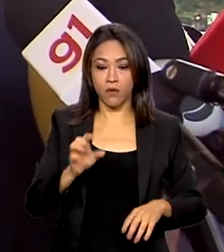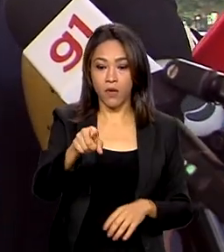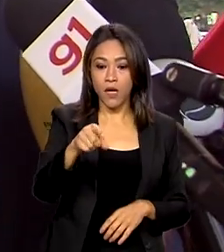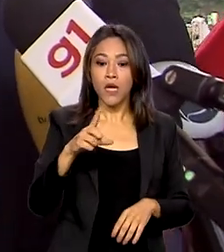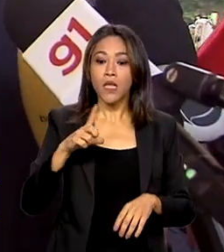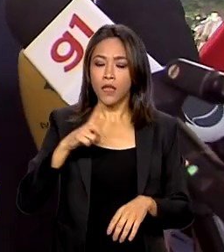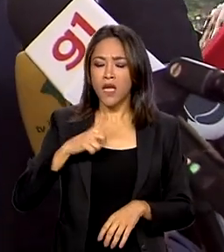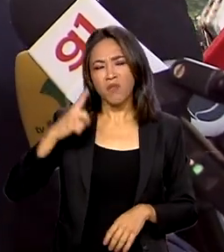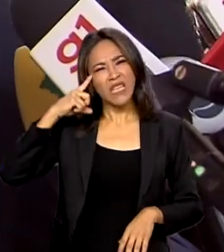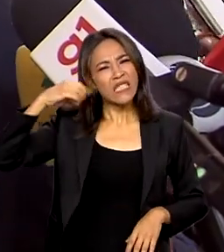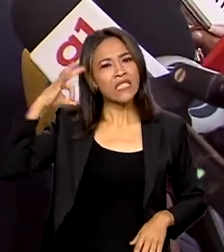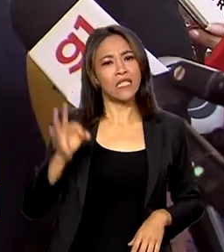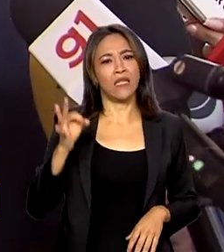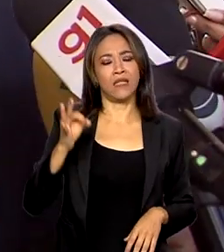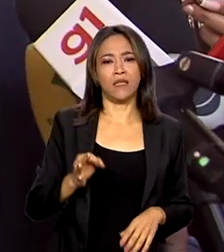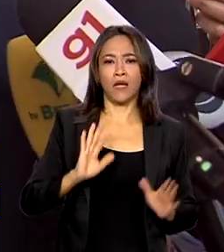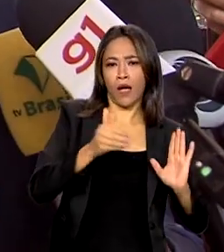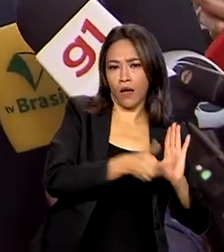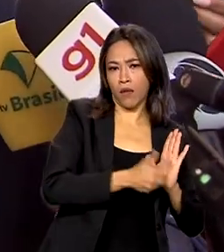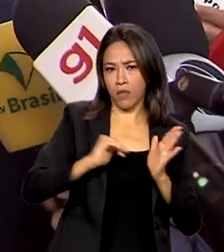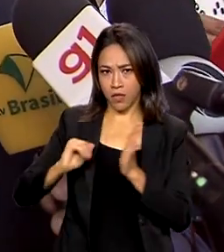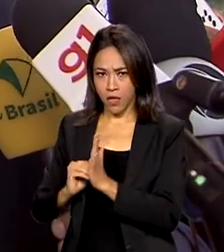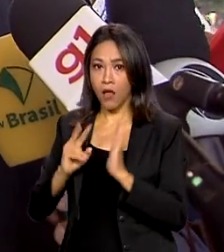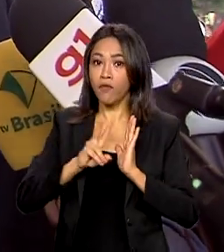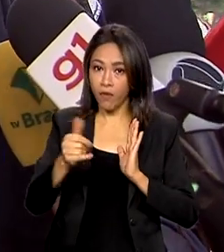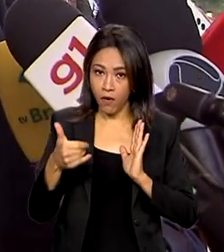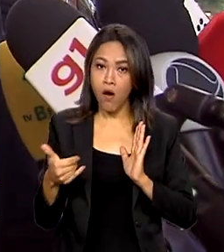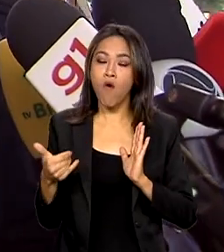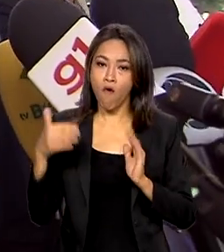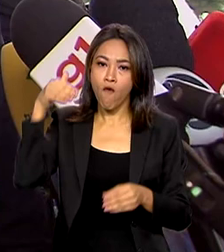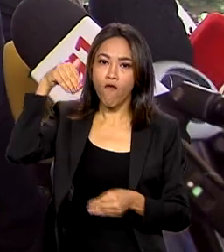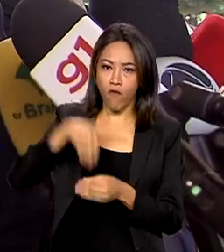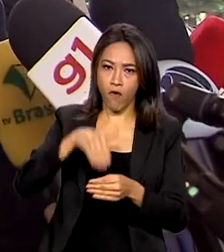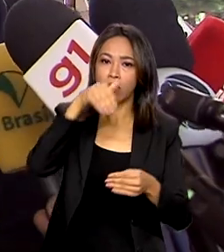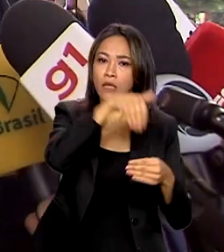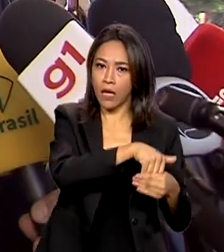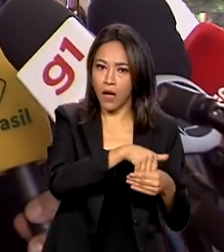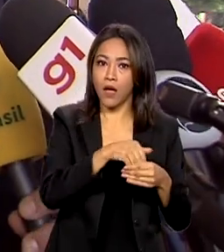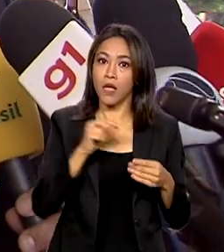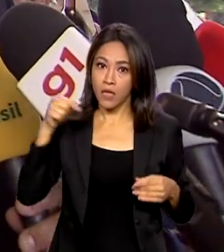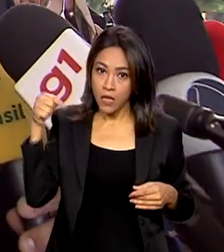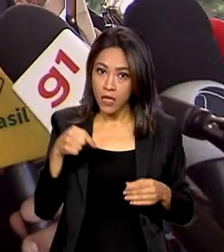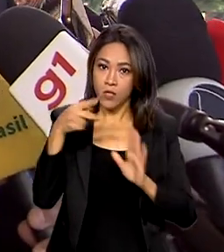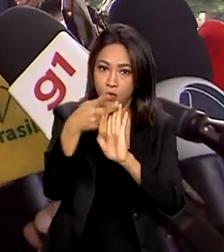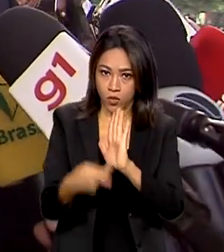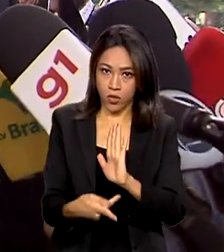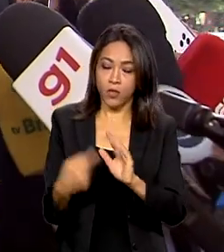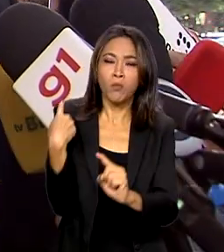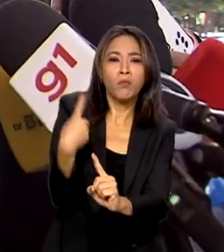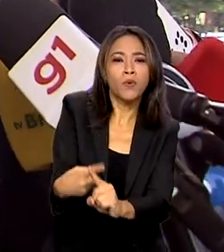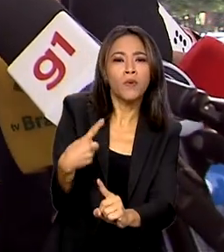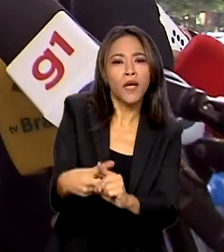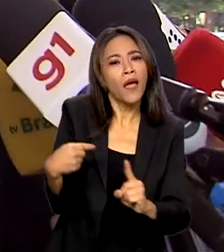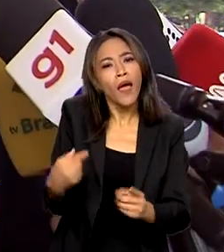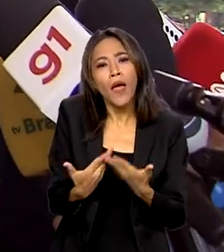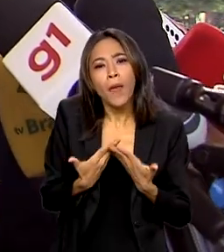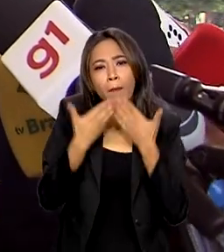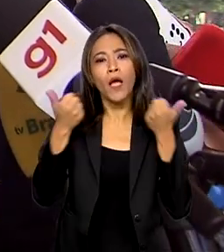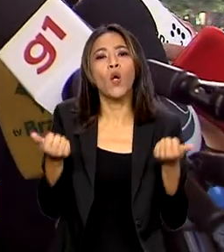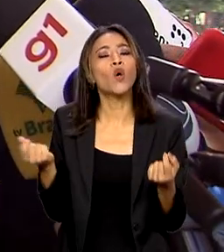de que o Congresso Nacional a câmara e o Senado irão dar uma votação expressiva esse projeto porque é muito melhor do que o teto de